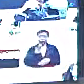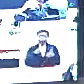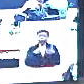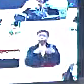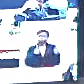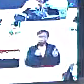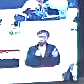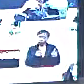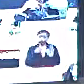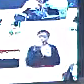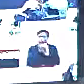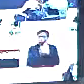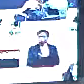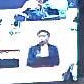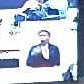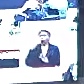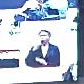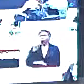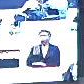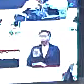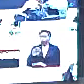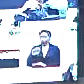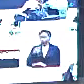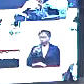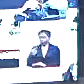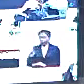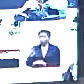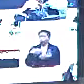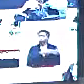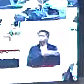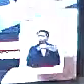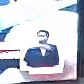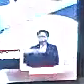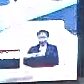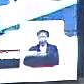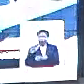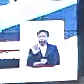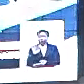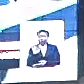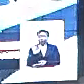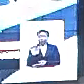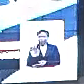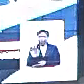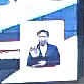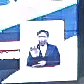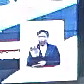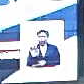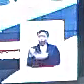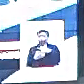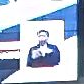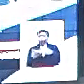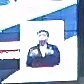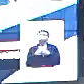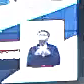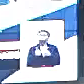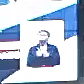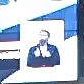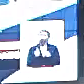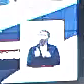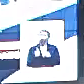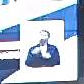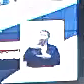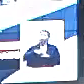deputado Betão pede que seja encaminhado a Federação das empresas de transporte de passageiros no estado